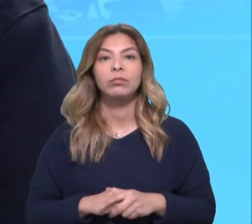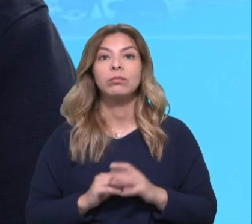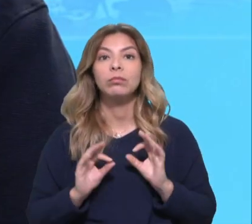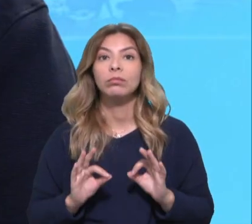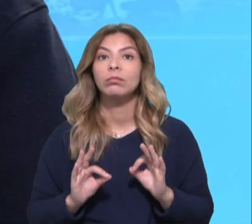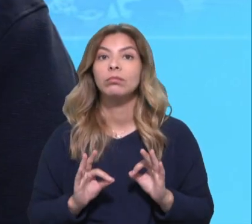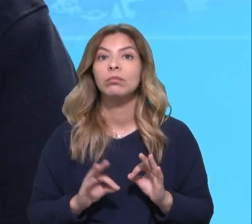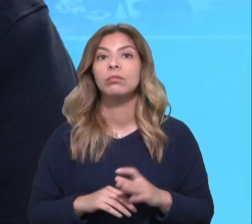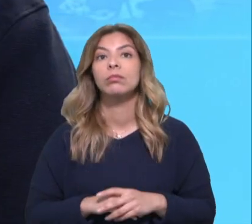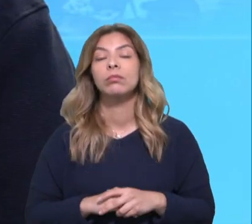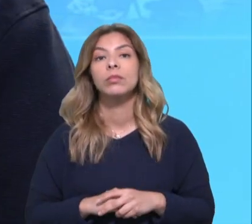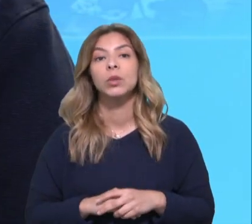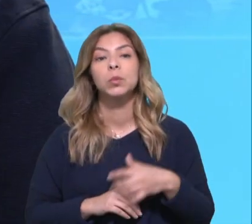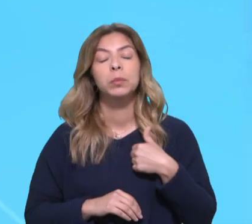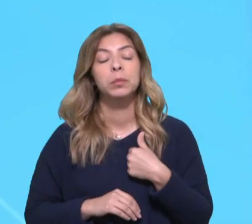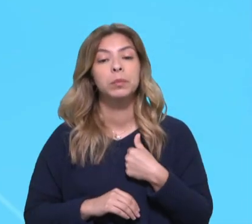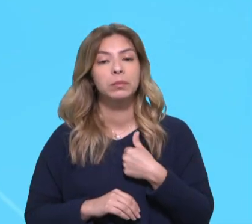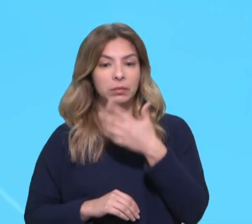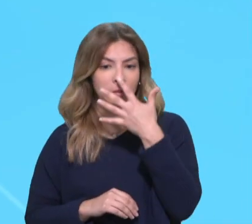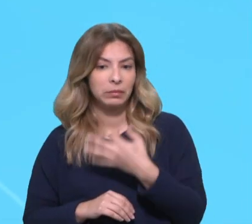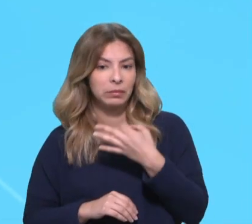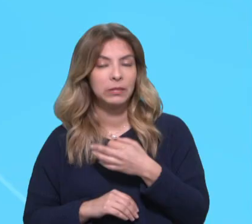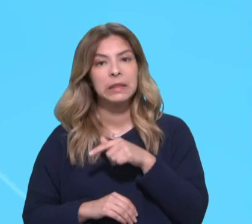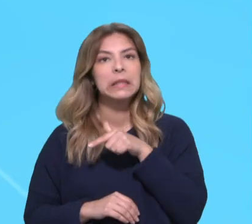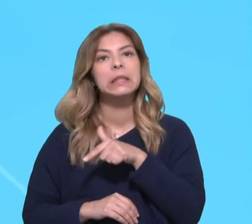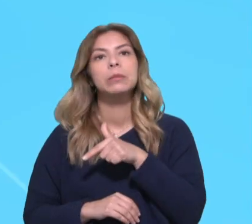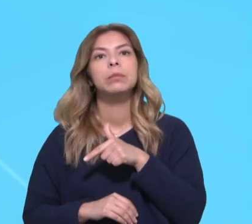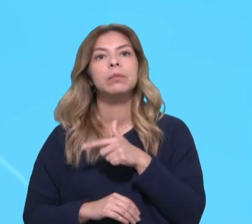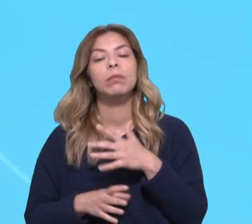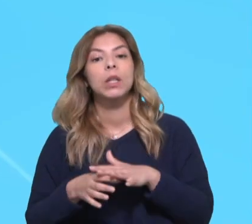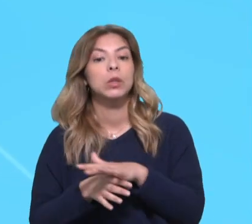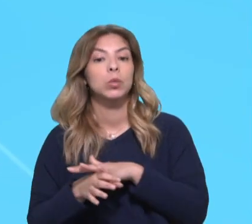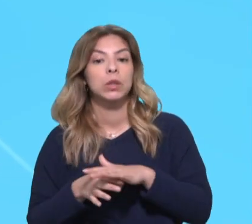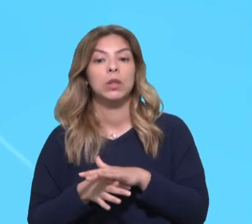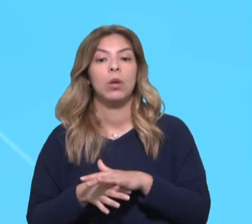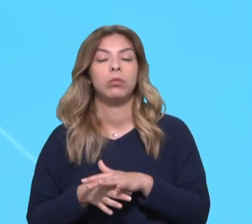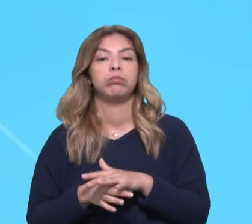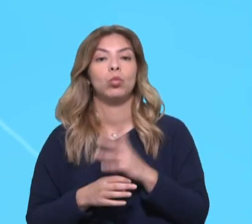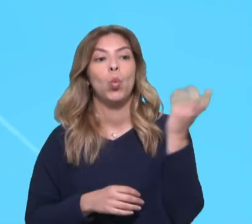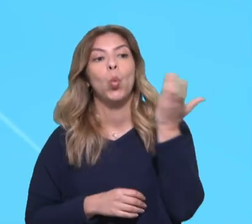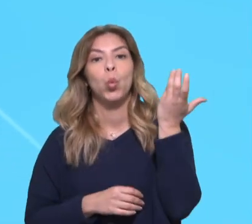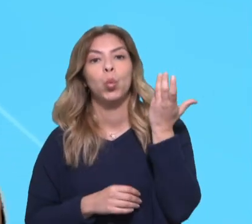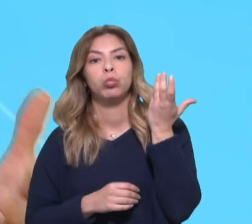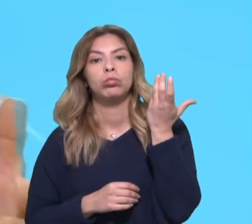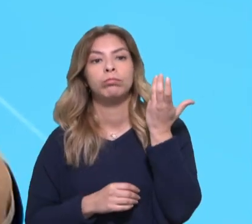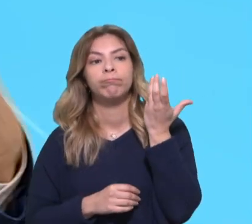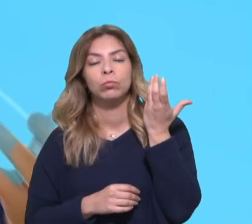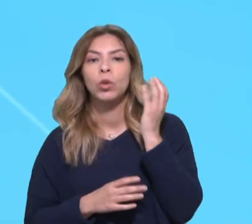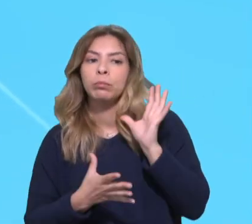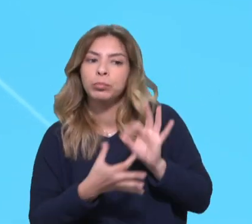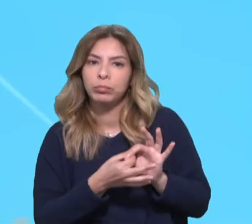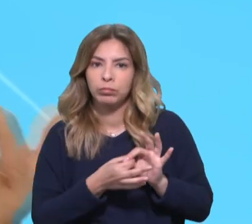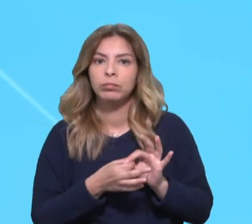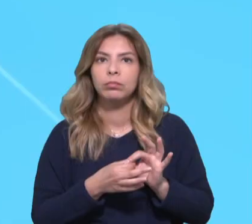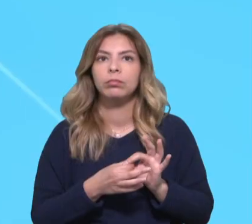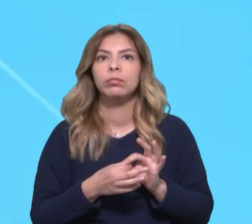outra parte, acredito que seja desta celebração, a parte mais cultural. Aí, através